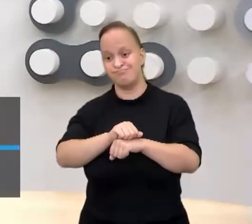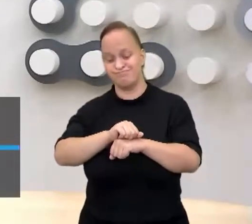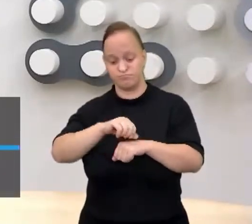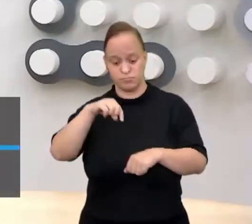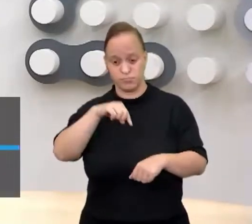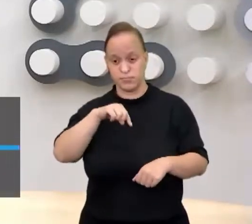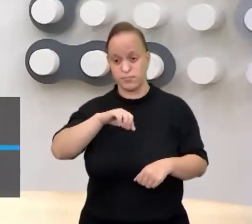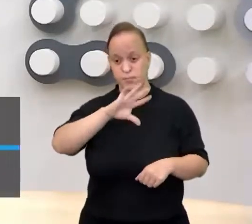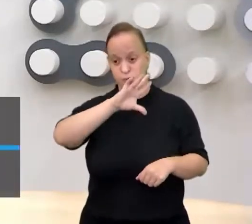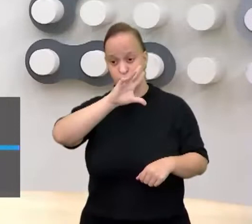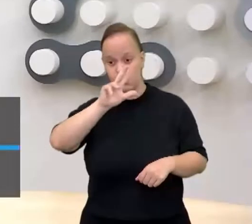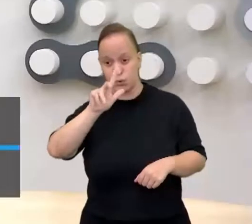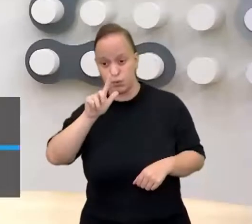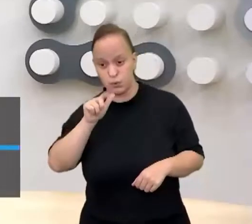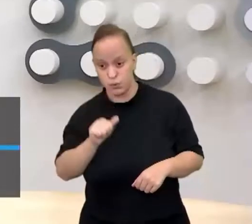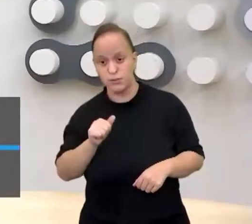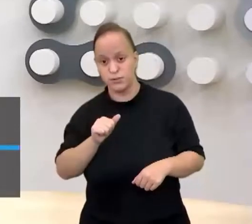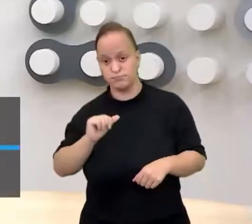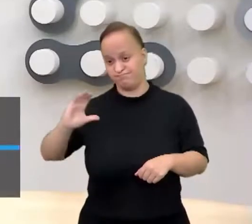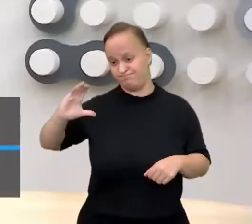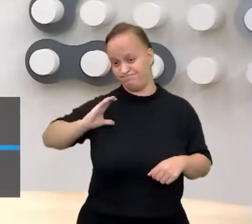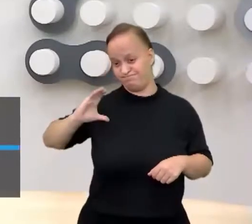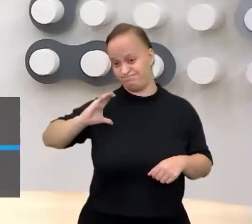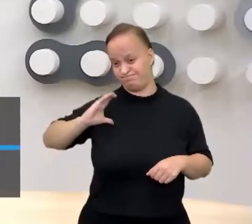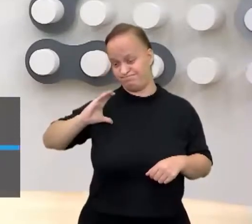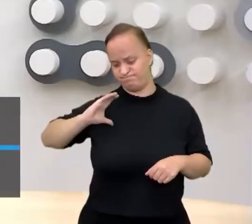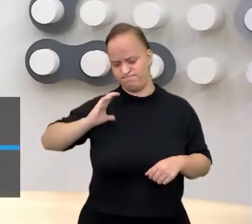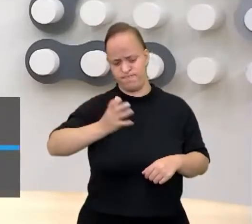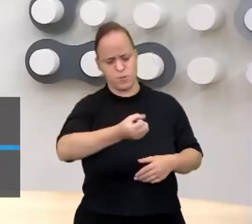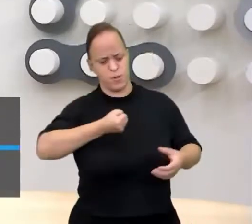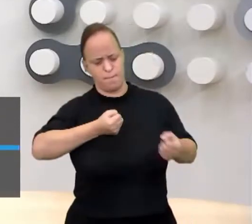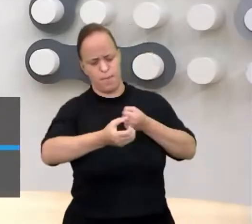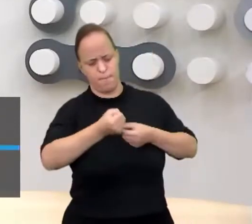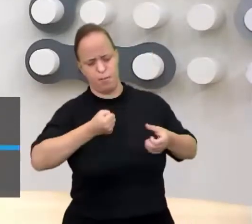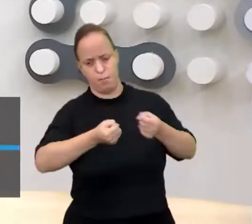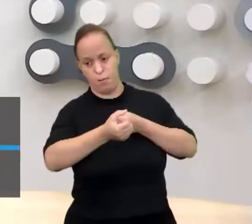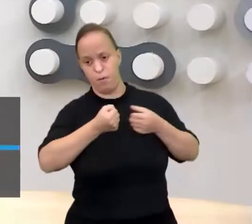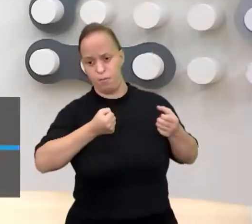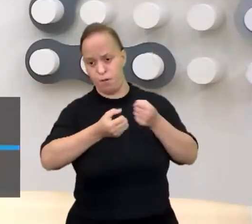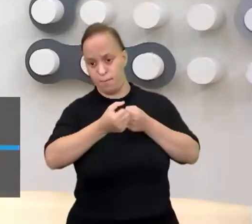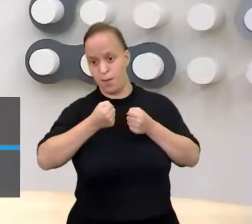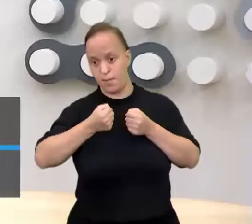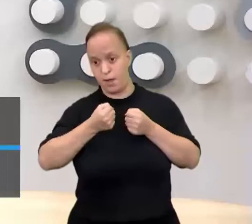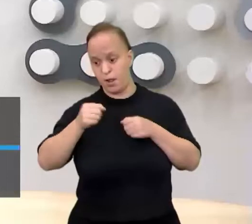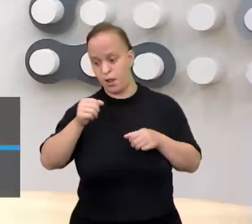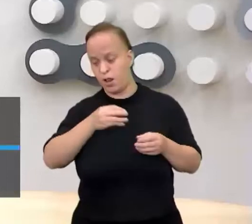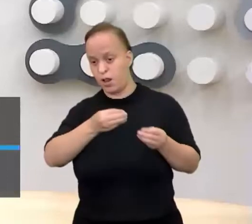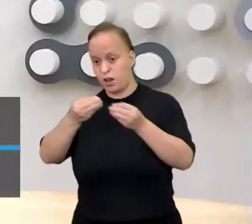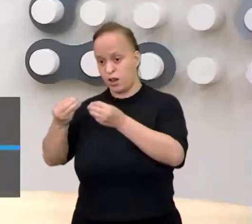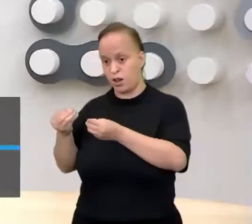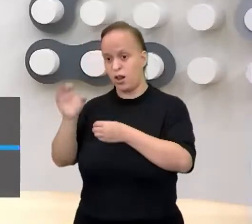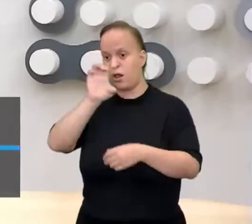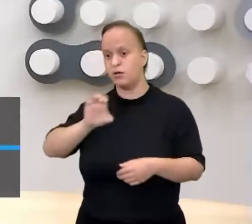africanas, exploravam, traziam as riquezas para o continente europeu e viviam aí no luxo. Enquanto esses países